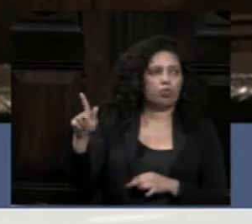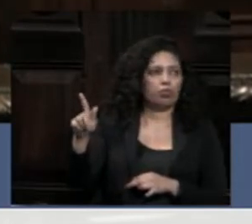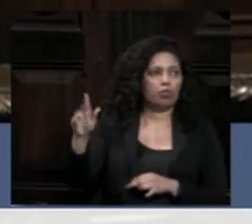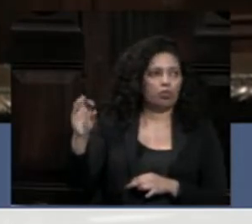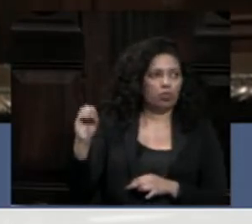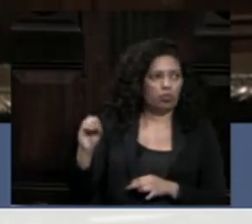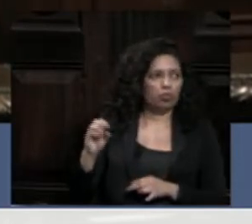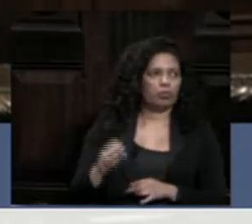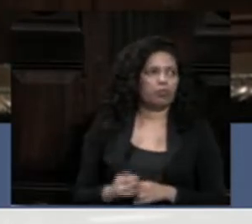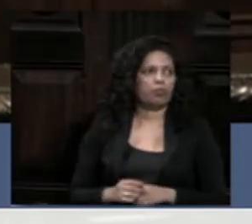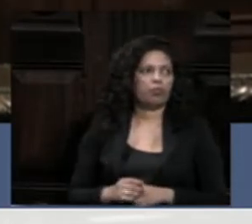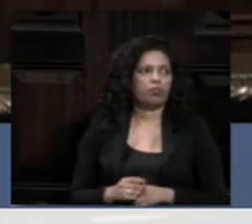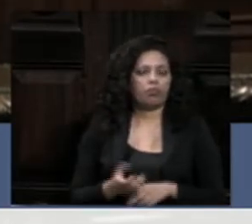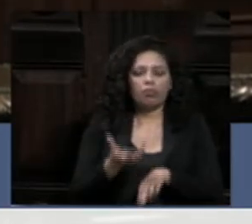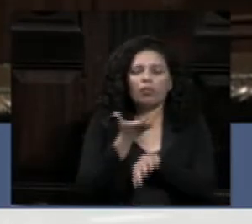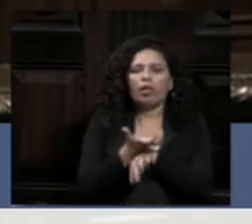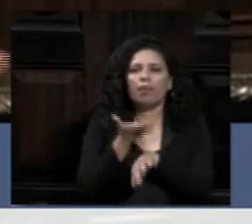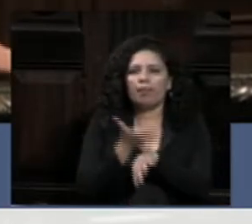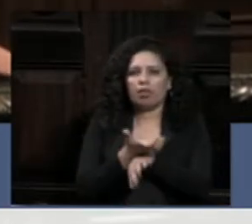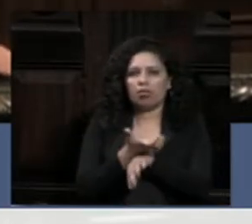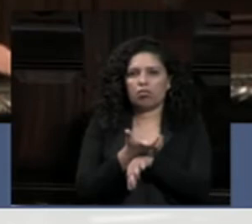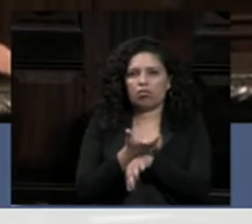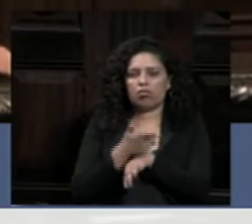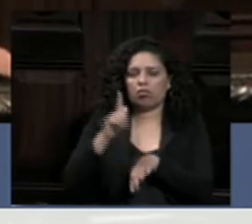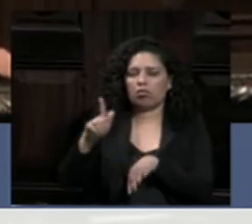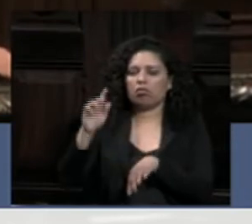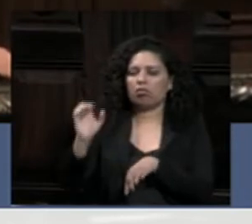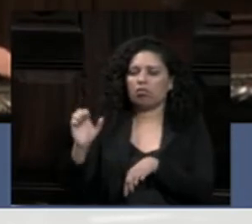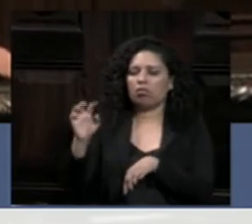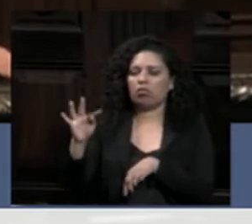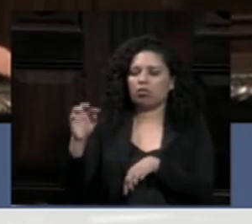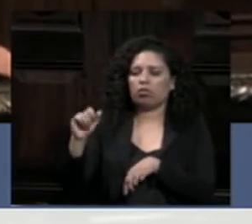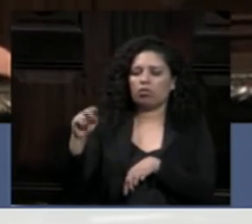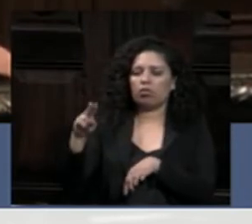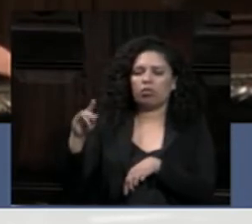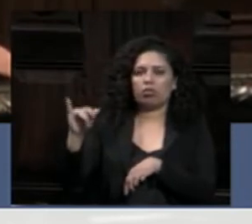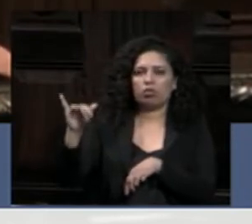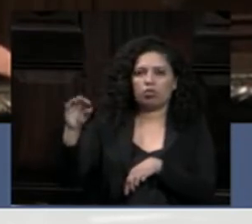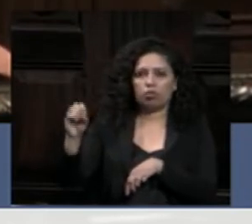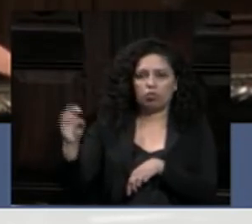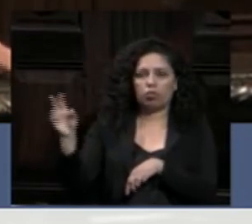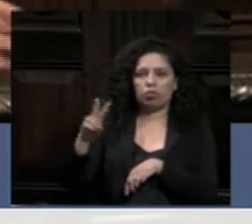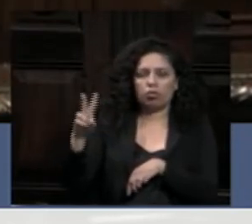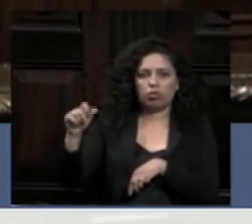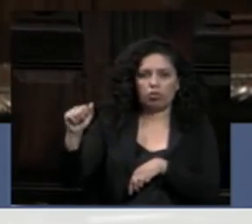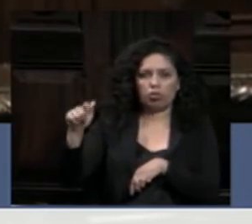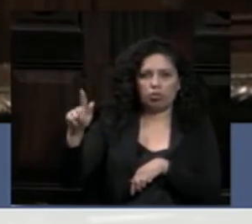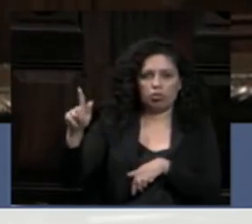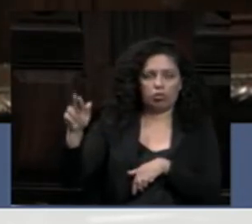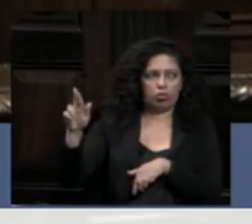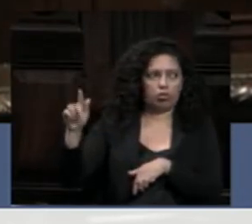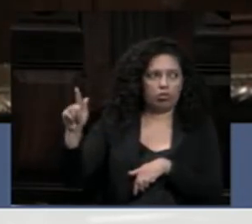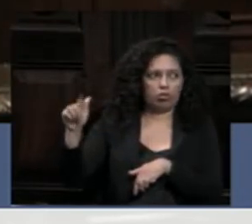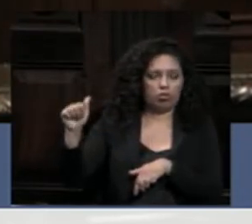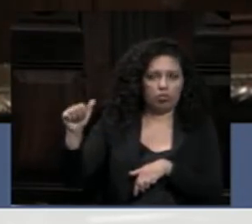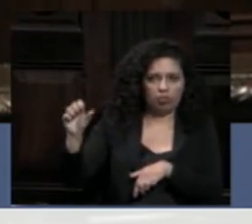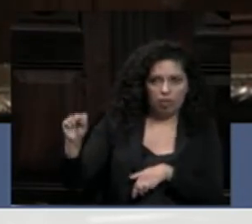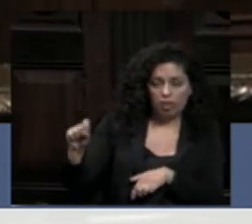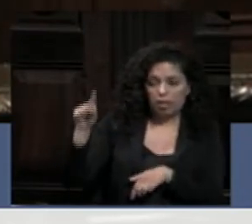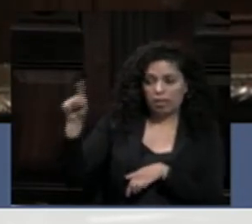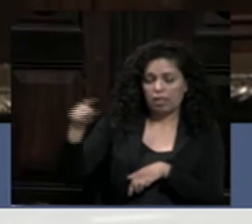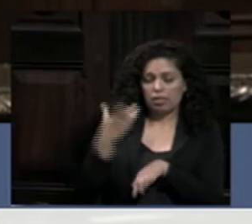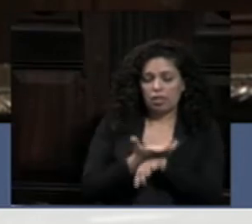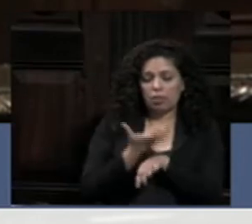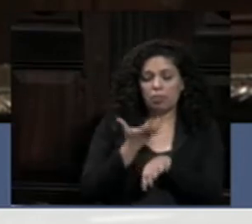Praça Getúlio Vargas é uma das praças mais antigas do Brasil. Nova Friburgo detém em seu